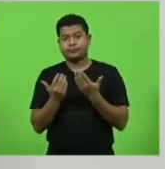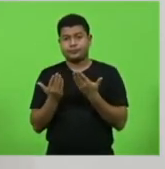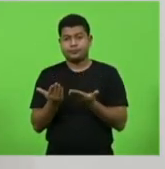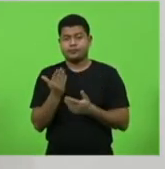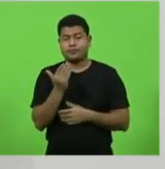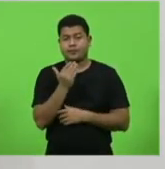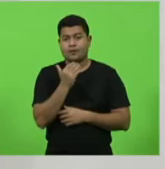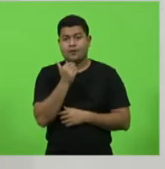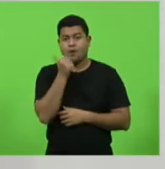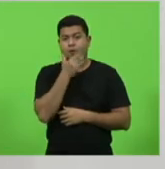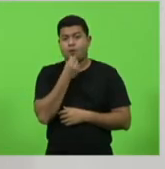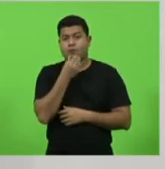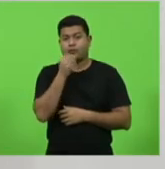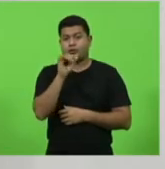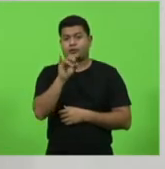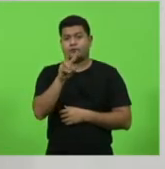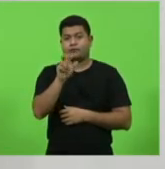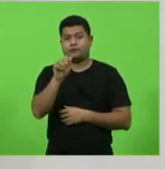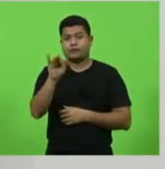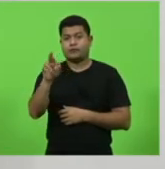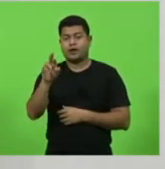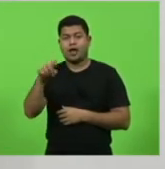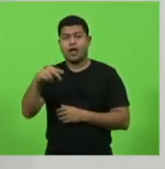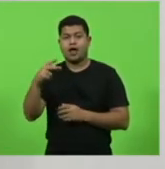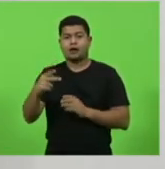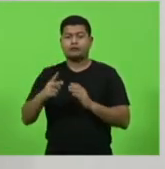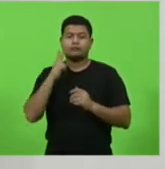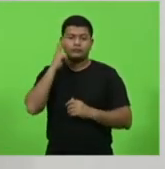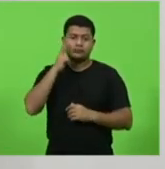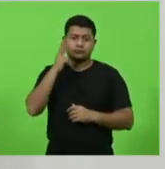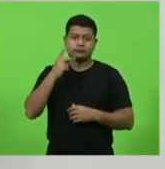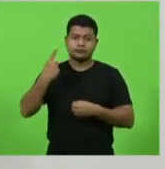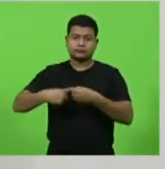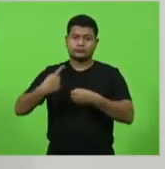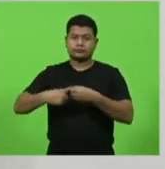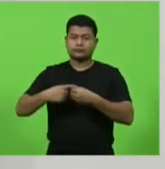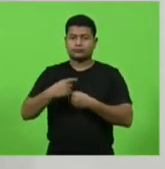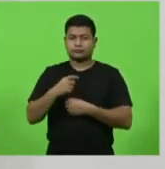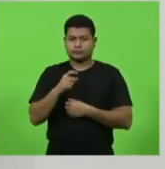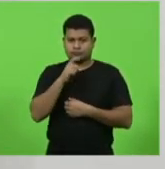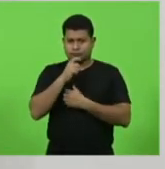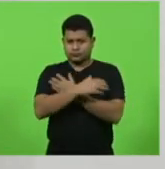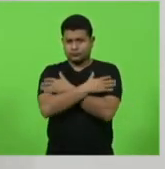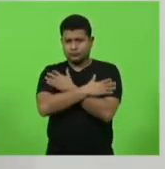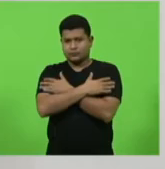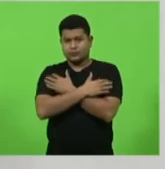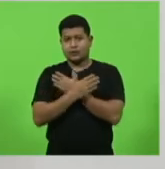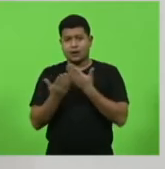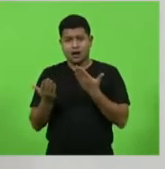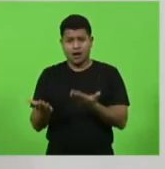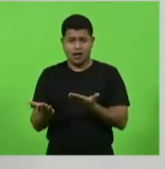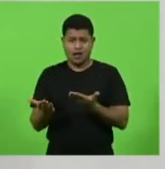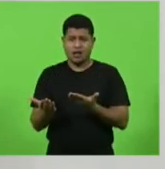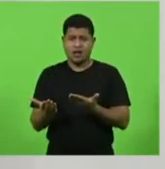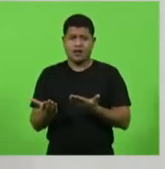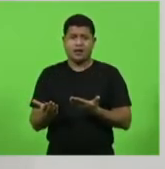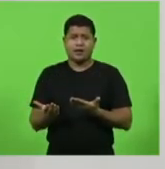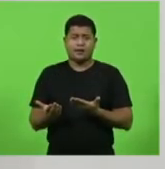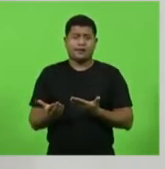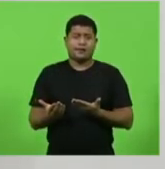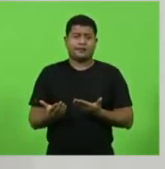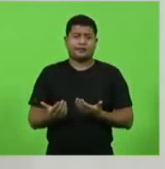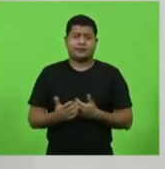Ivair Nils, que é o nosso vereador no município de Urubici, e o João Alcioni Alves,